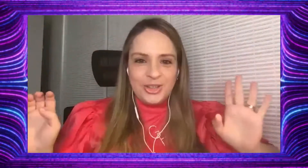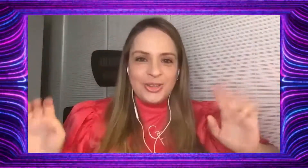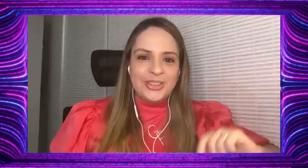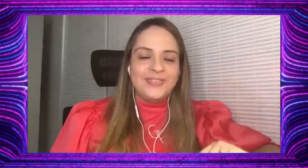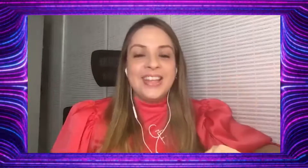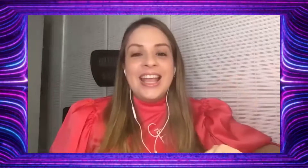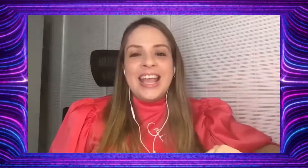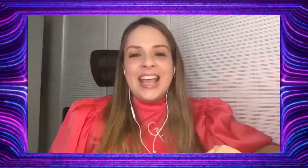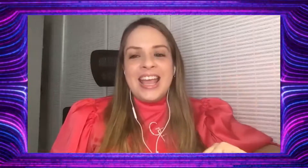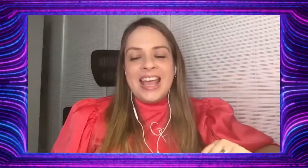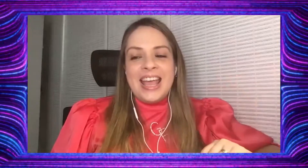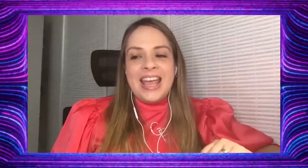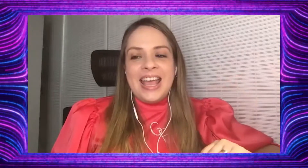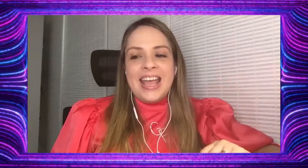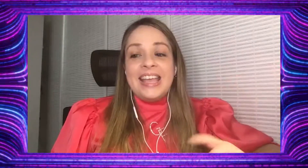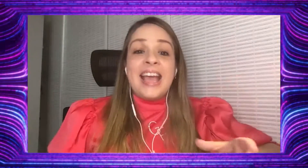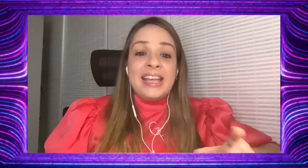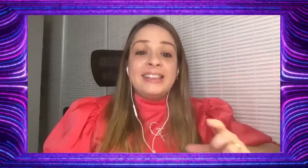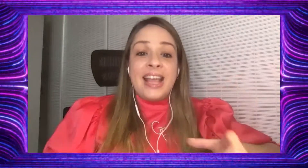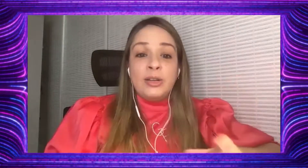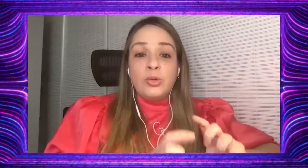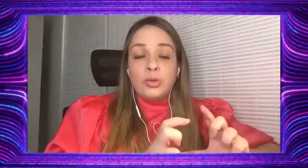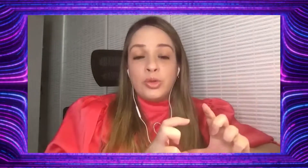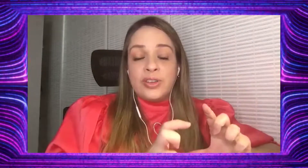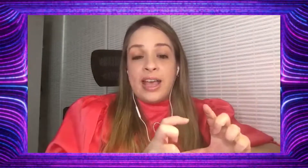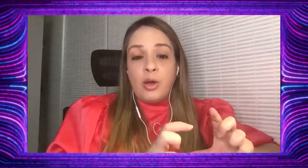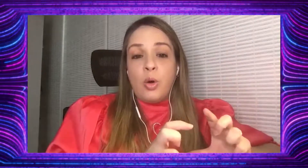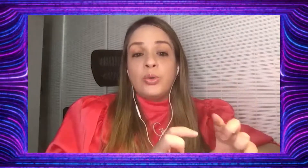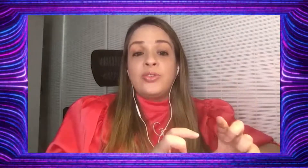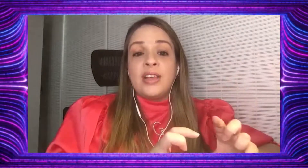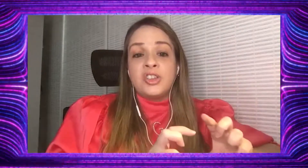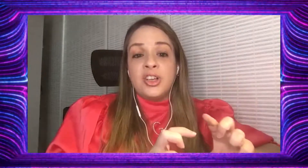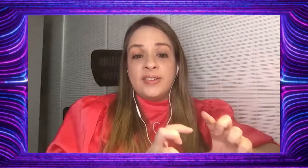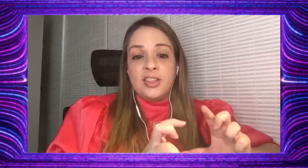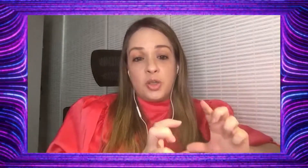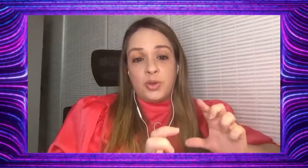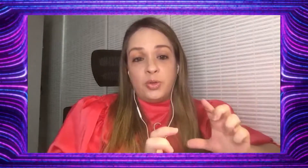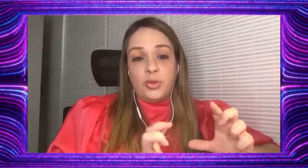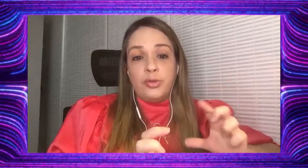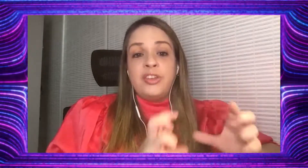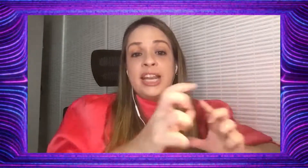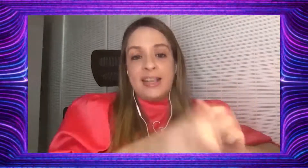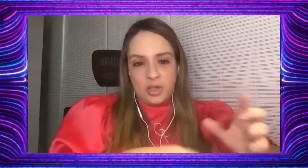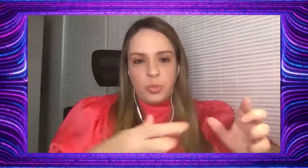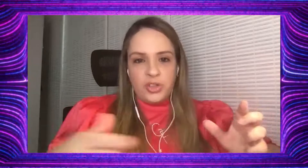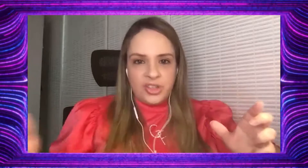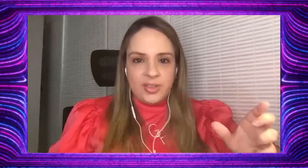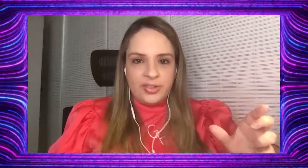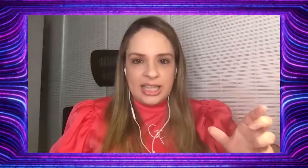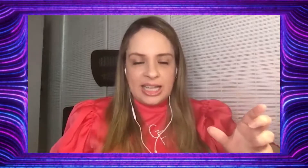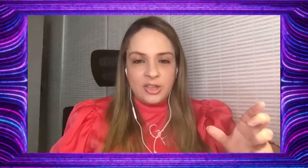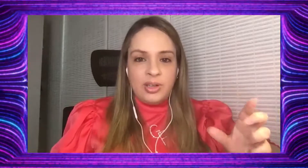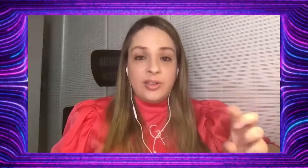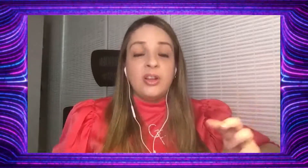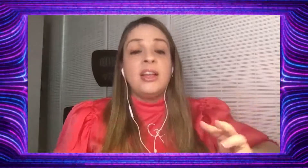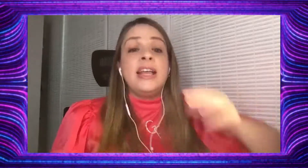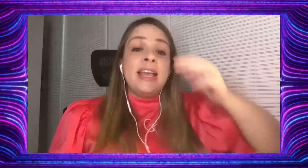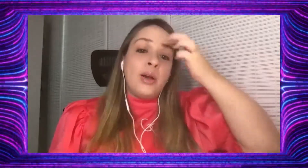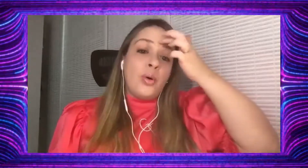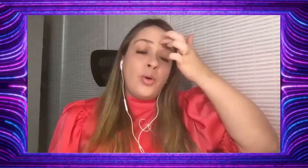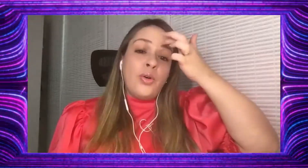tem de tudo. E aí tem nos QR Codes a chance dessas pessoas ouvirem essas músicas que são citadas no